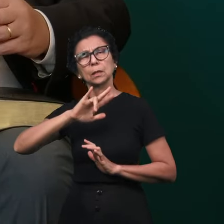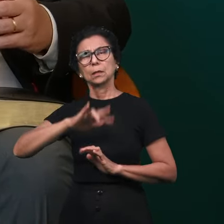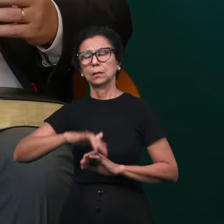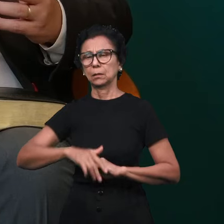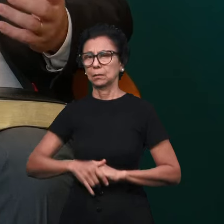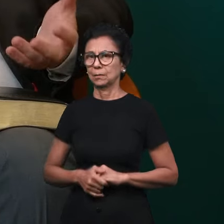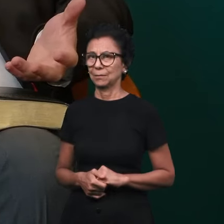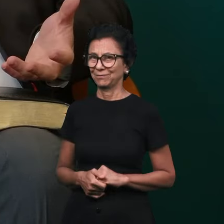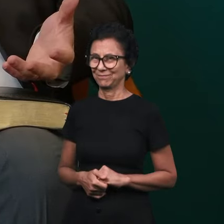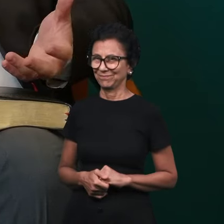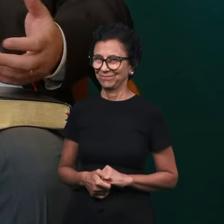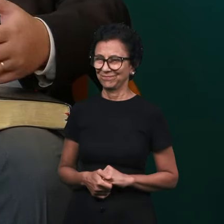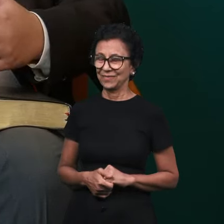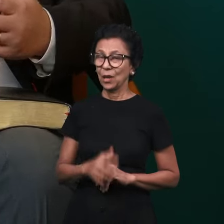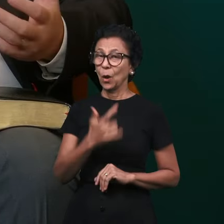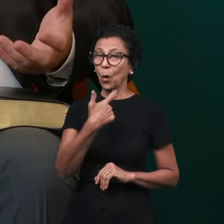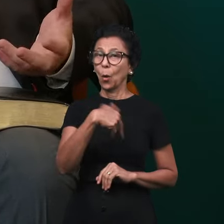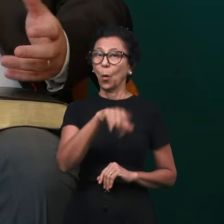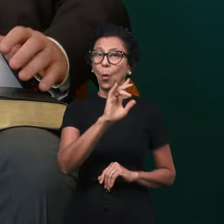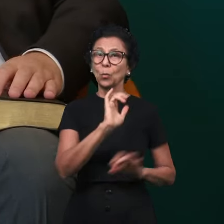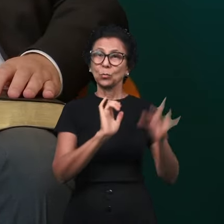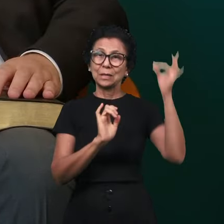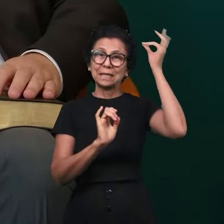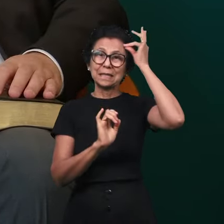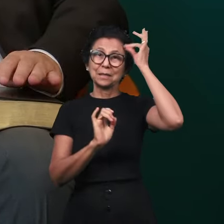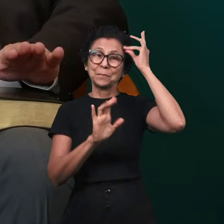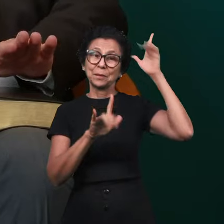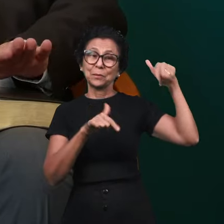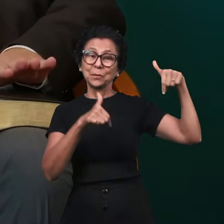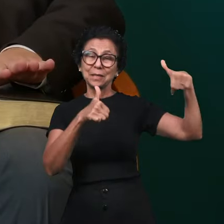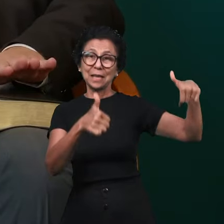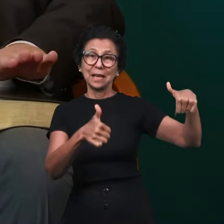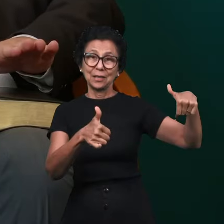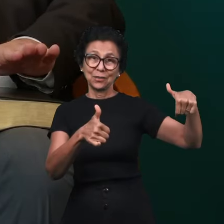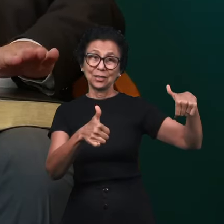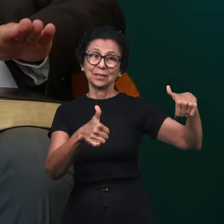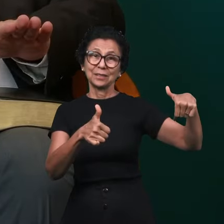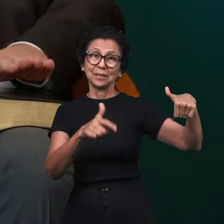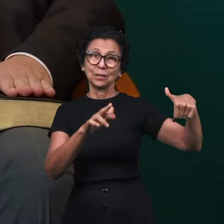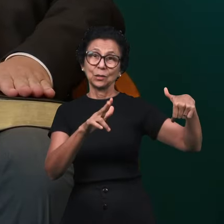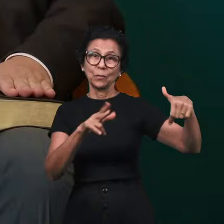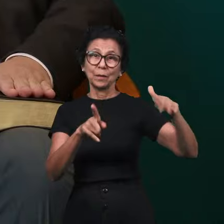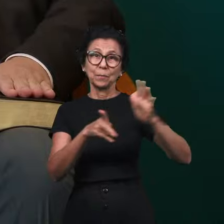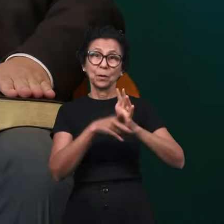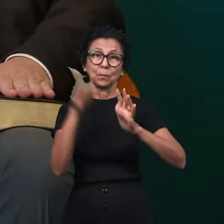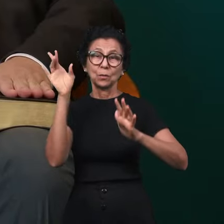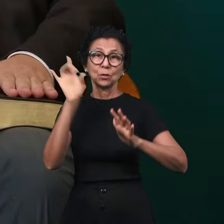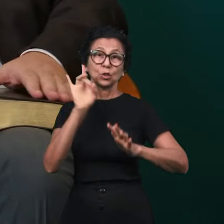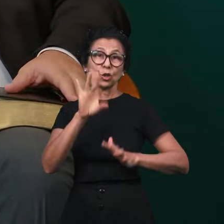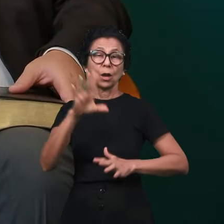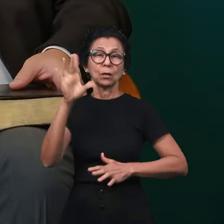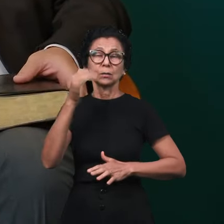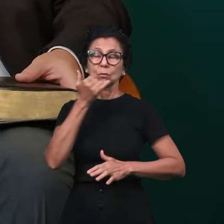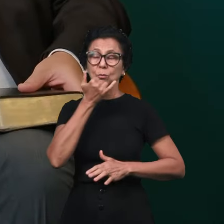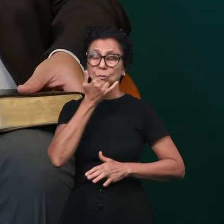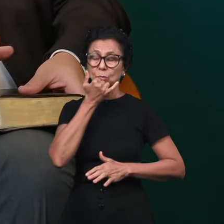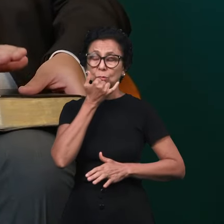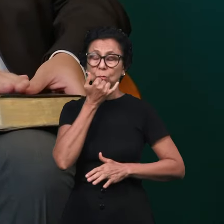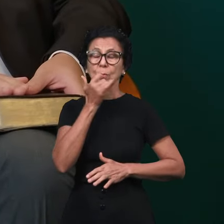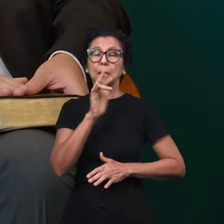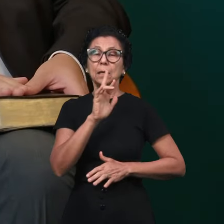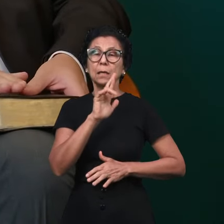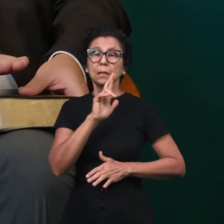só o Espírito Santo que age, outros espíritos também agem no mundo. Isso. Mas o que interessa para nós é saber se veio do Senhor ou não. E na